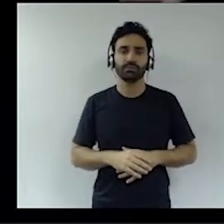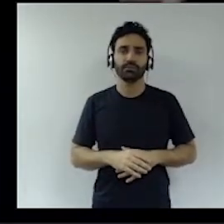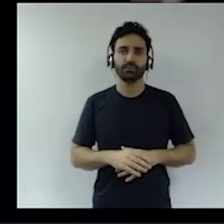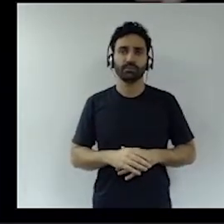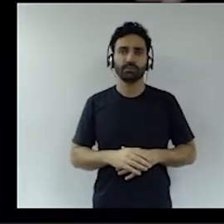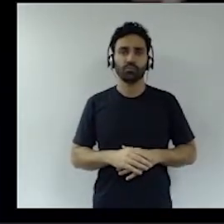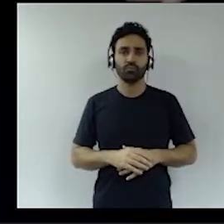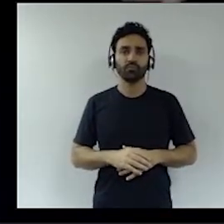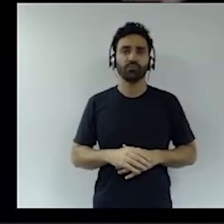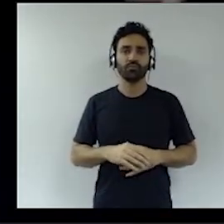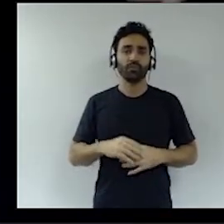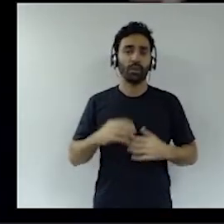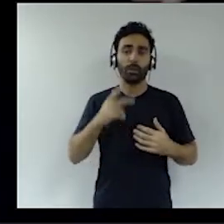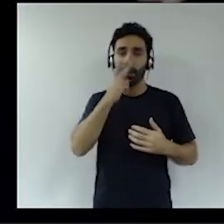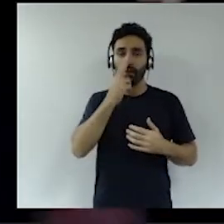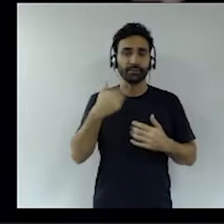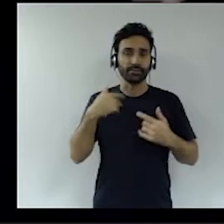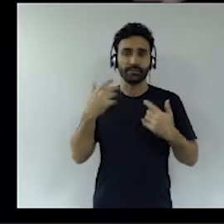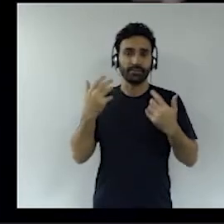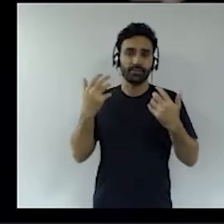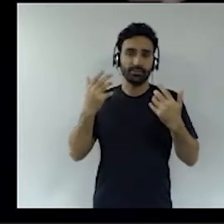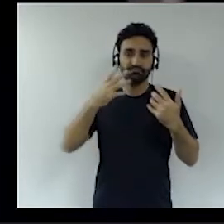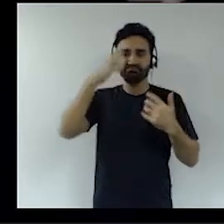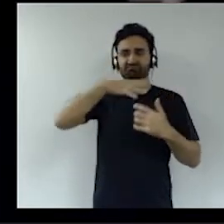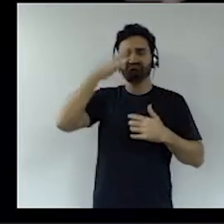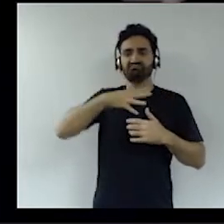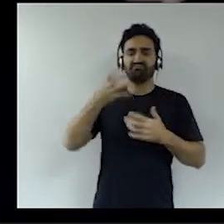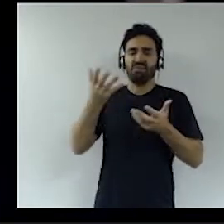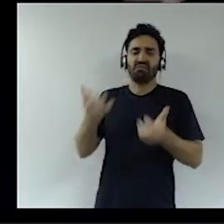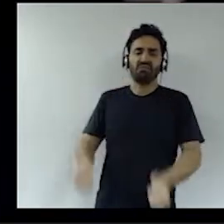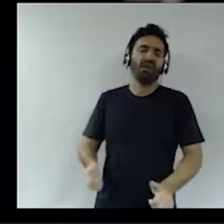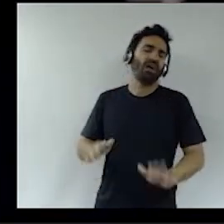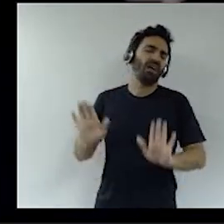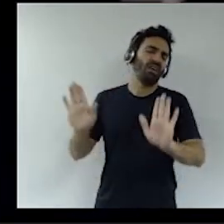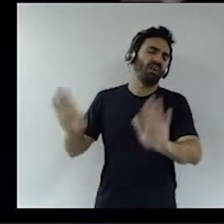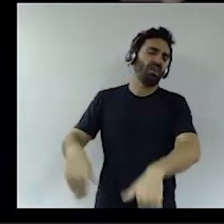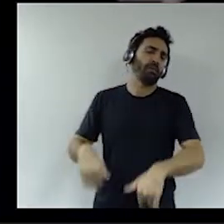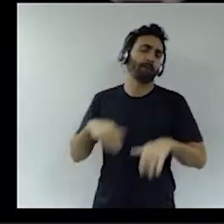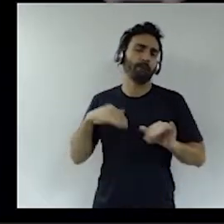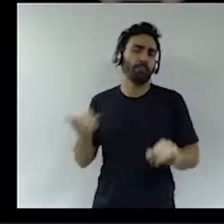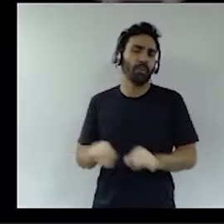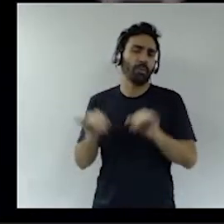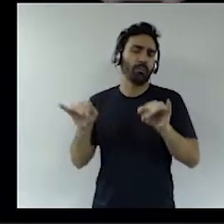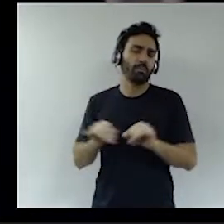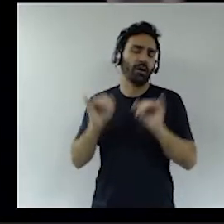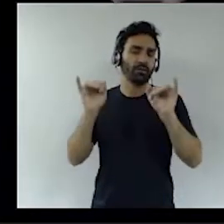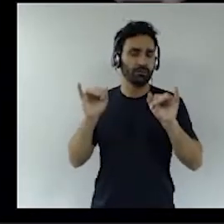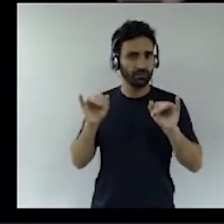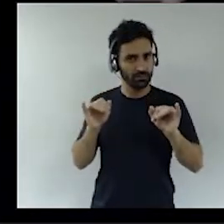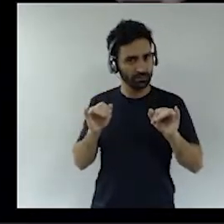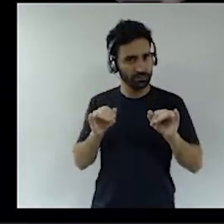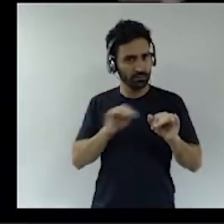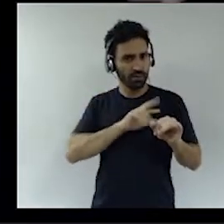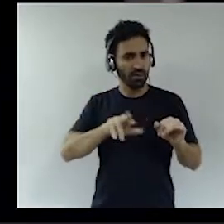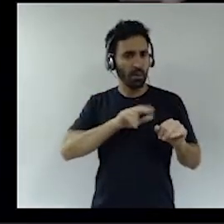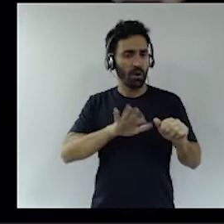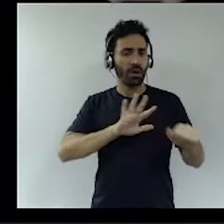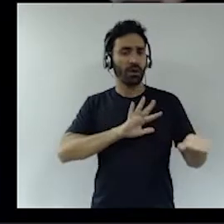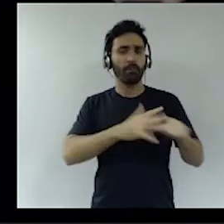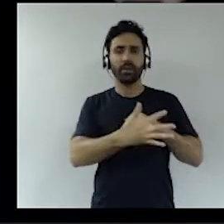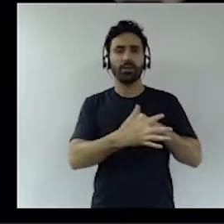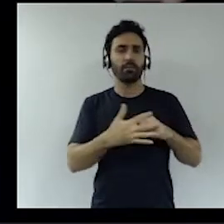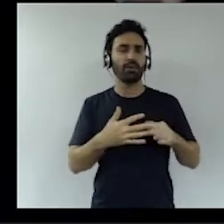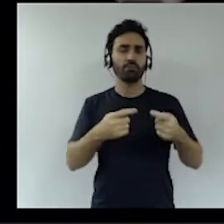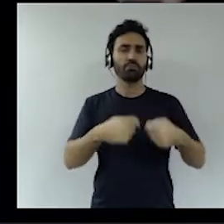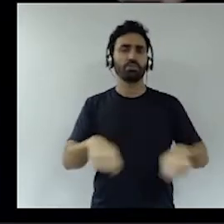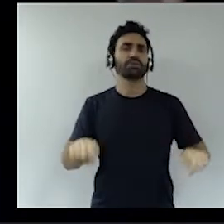que resistiam. Um negacionismo absoluto, que isso aí absolutamente não era uma epidemia de proporções que